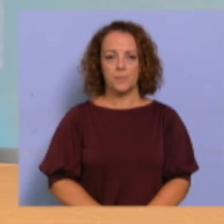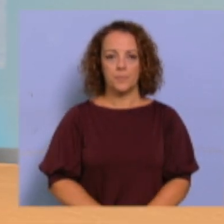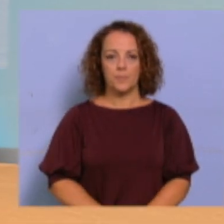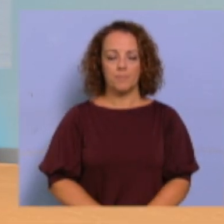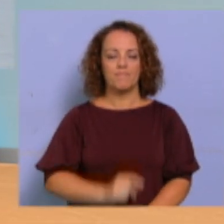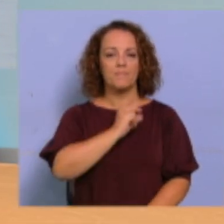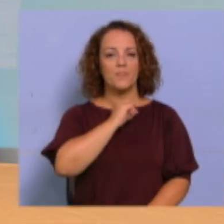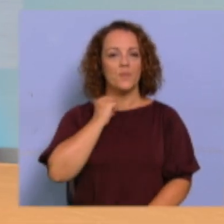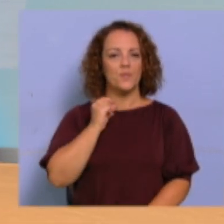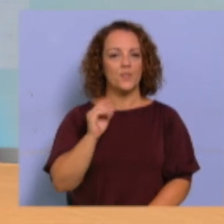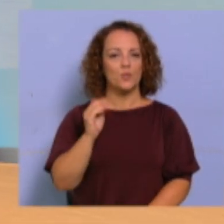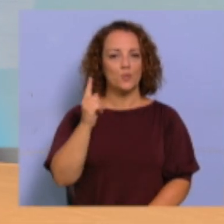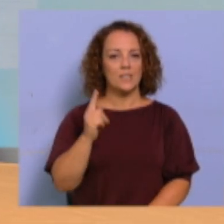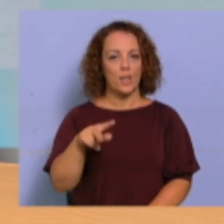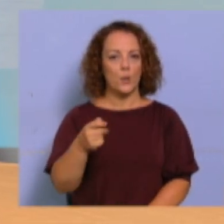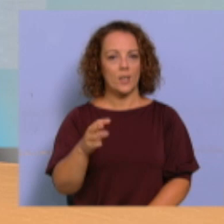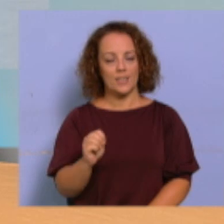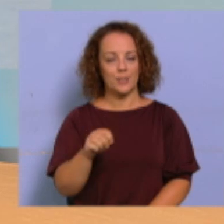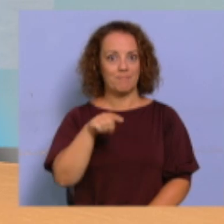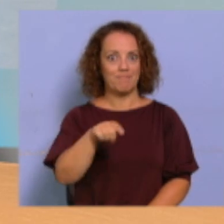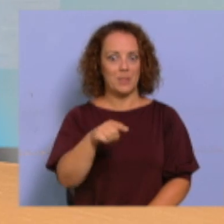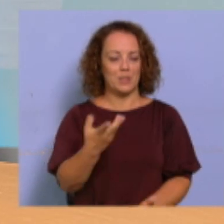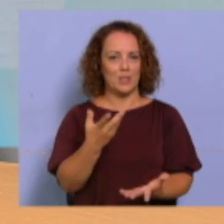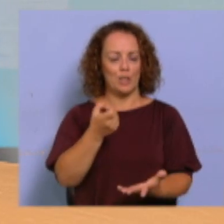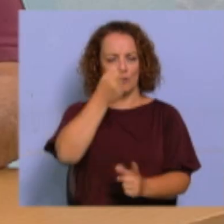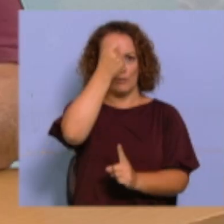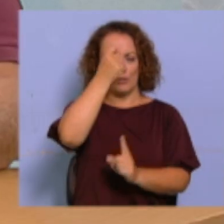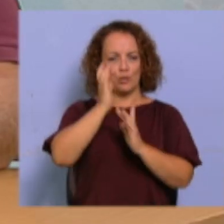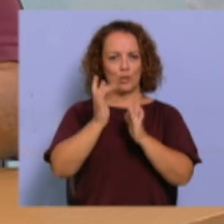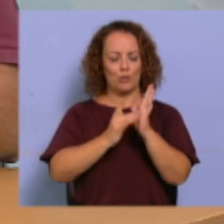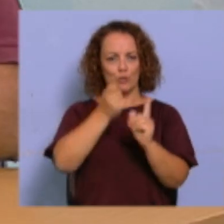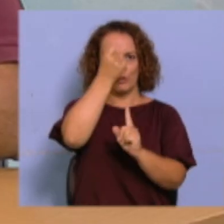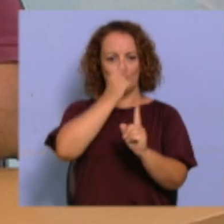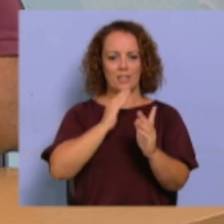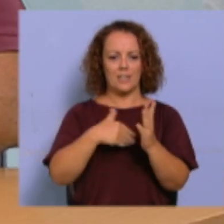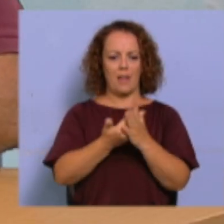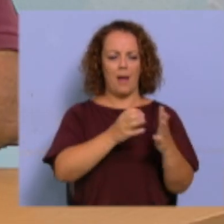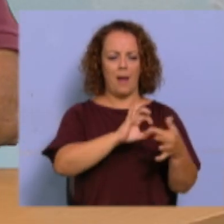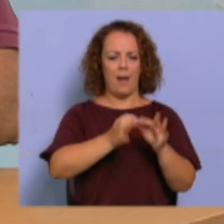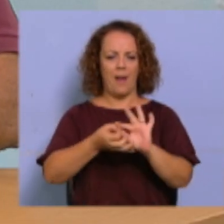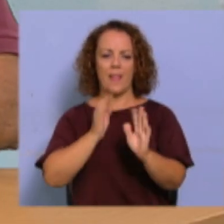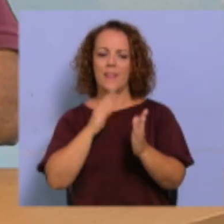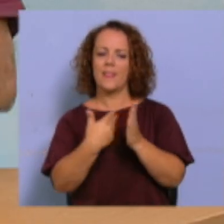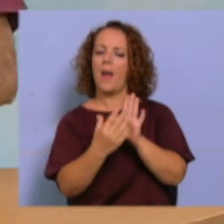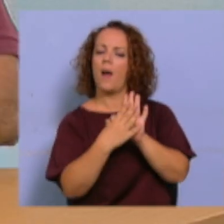Frei Nunes, que enredo foi este criado por Jesus para depois passar a sua mensagem, não é? Pois.